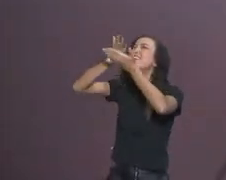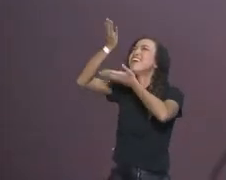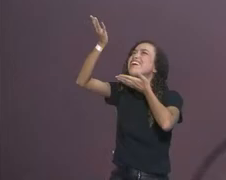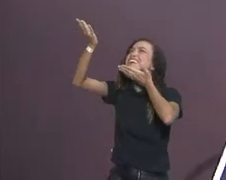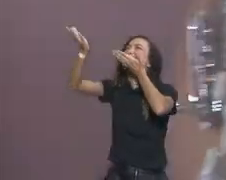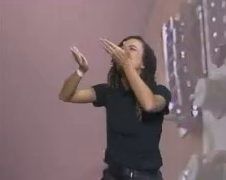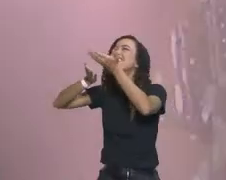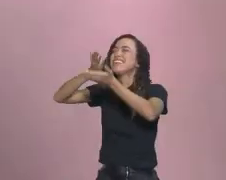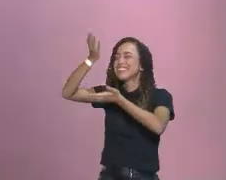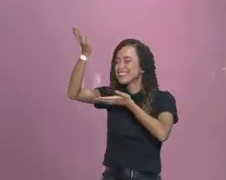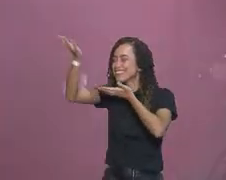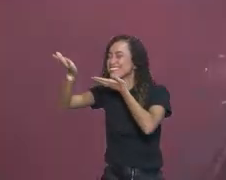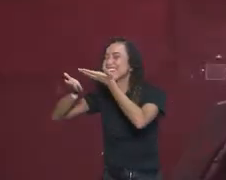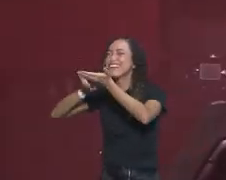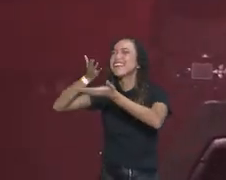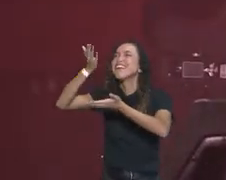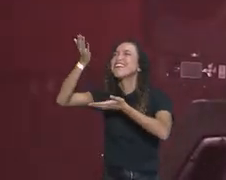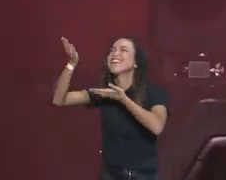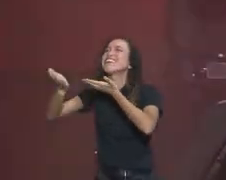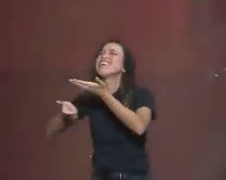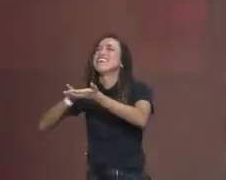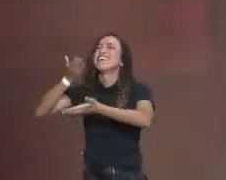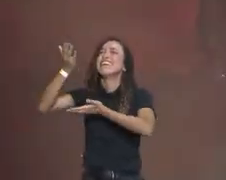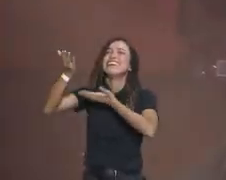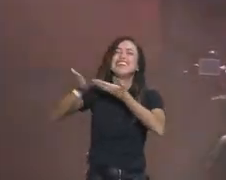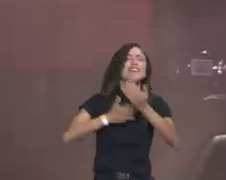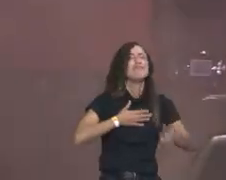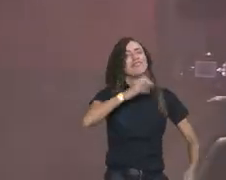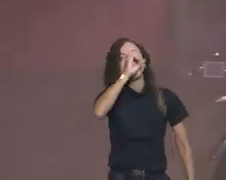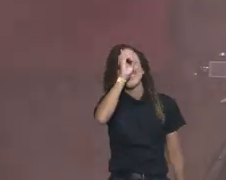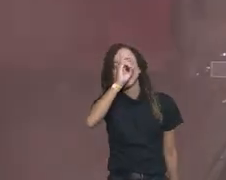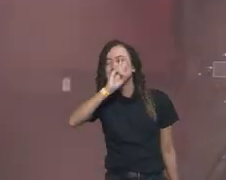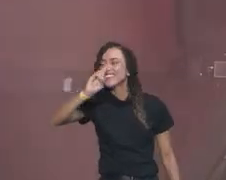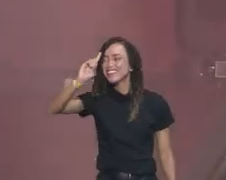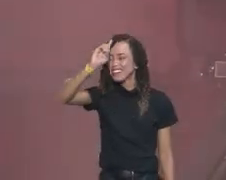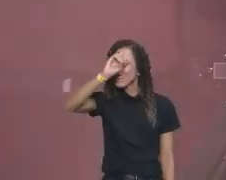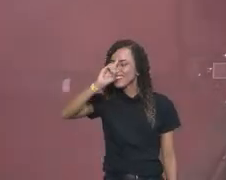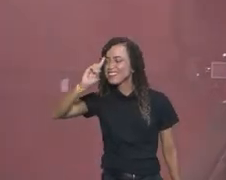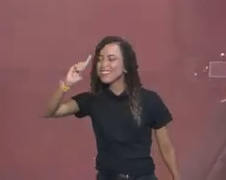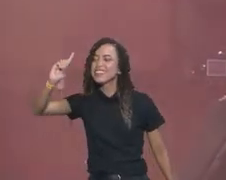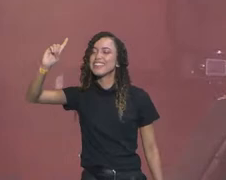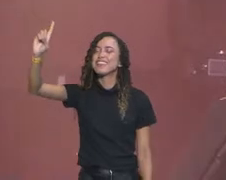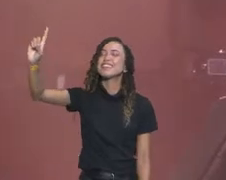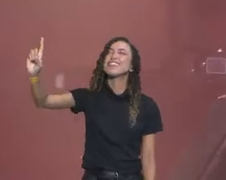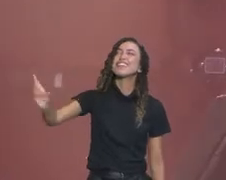a minha fé vem te ver poder